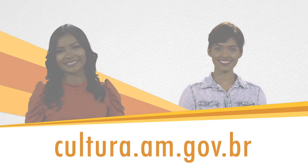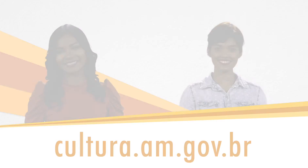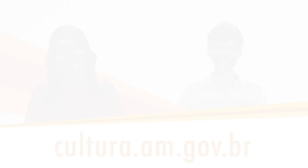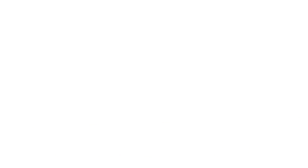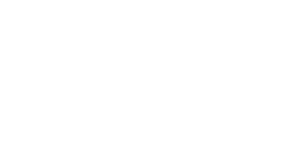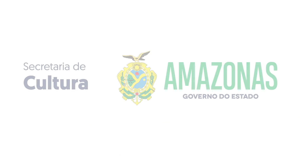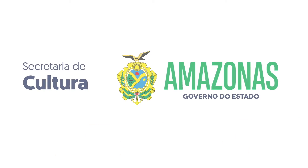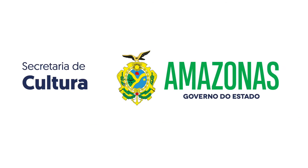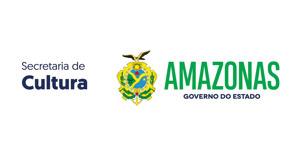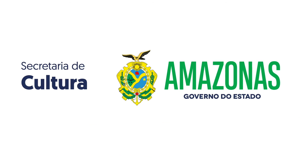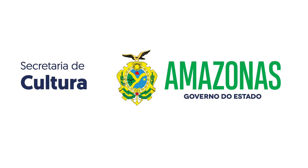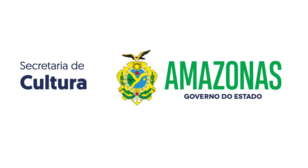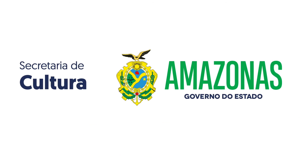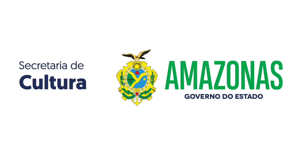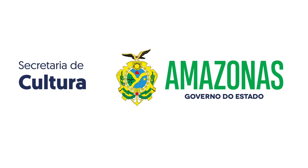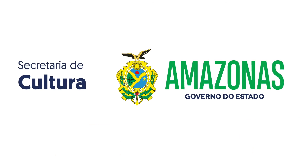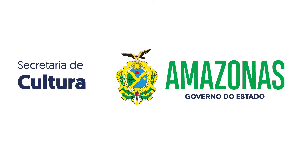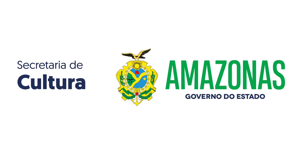próxima